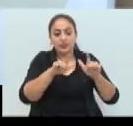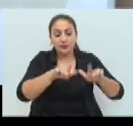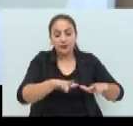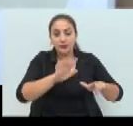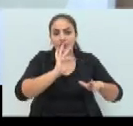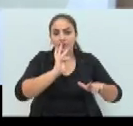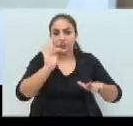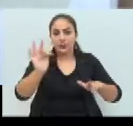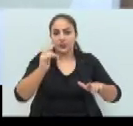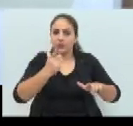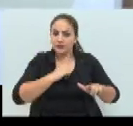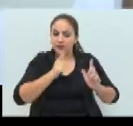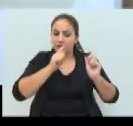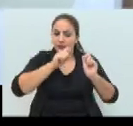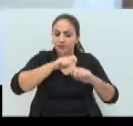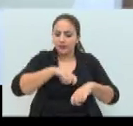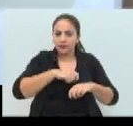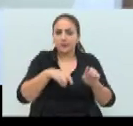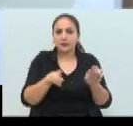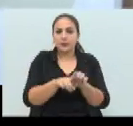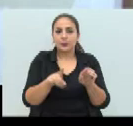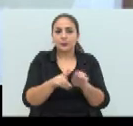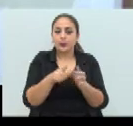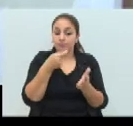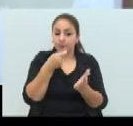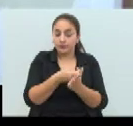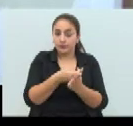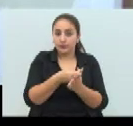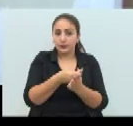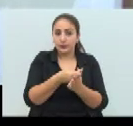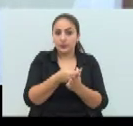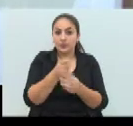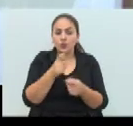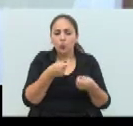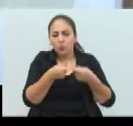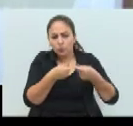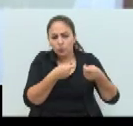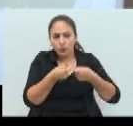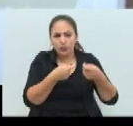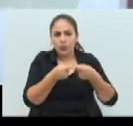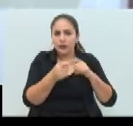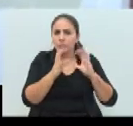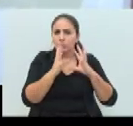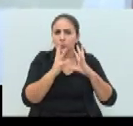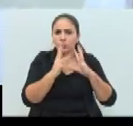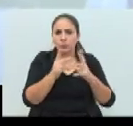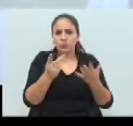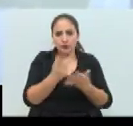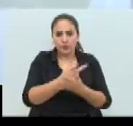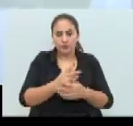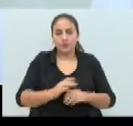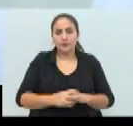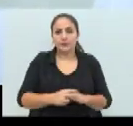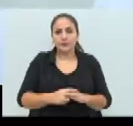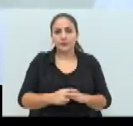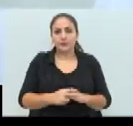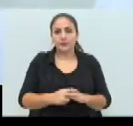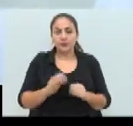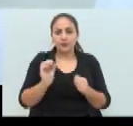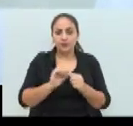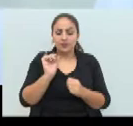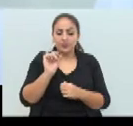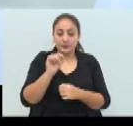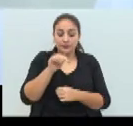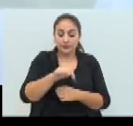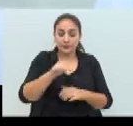órgãos federais, que detêm a capacidade e a obrigação de cuidar, controlar as outorgas dos aeródromos, fez com que